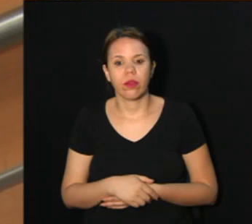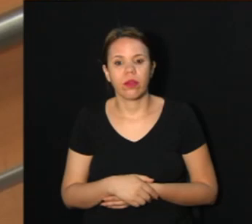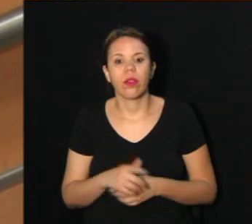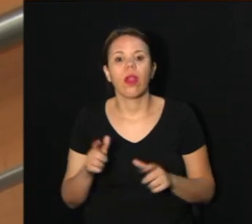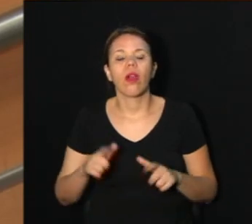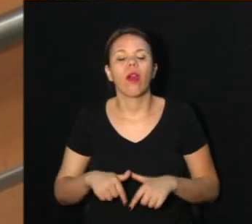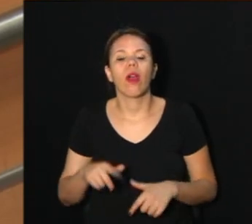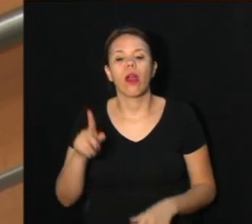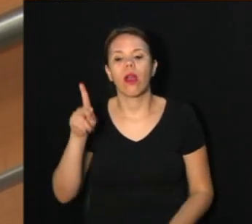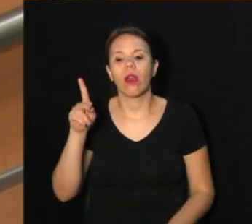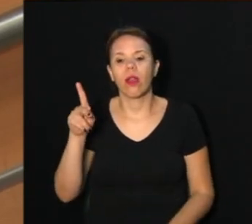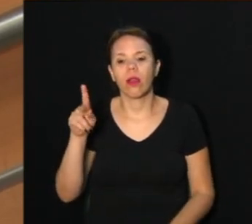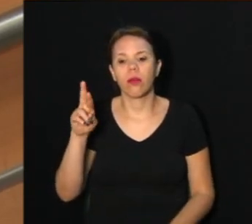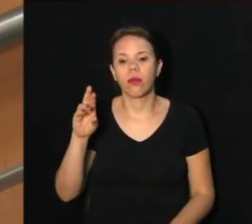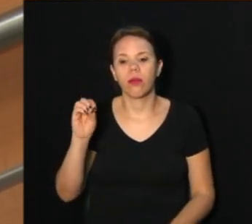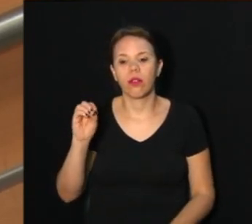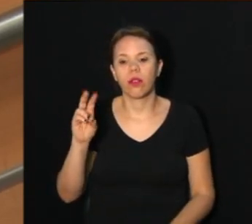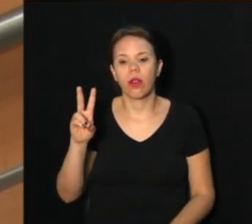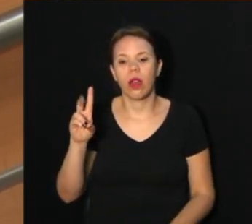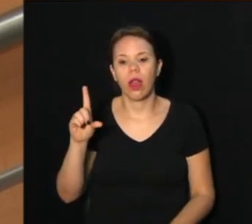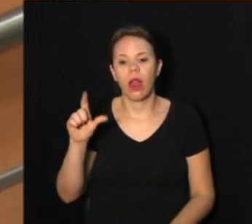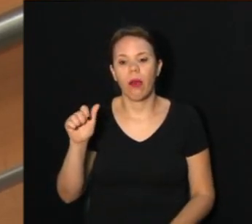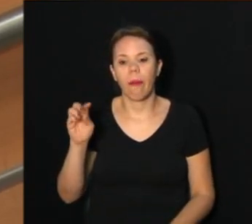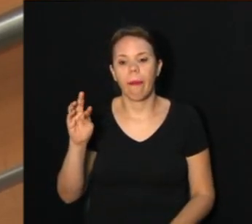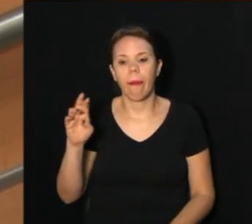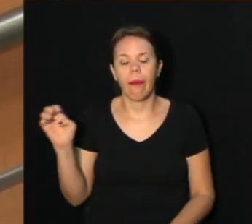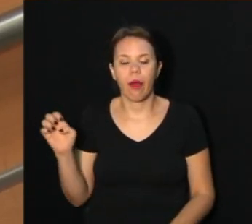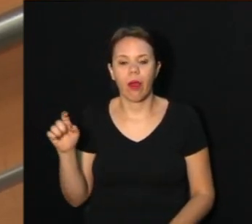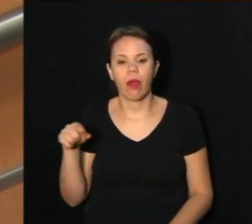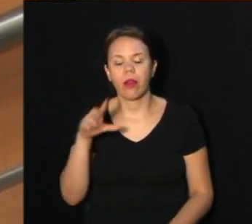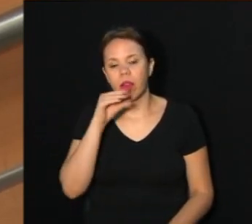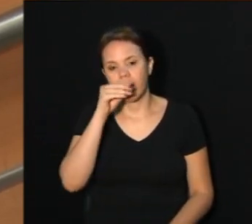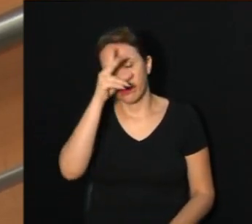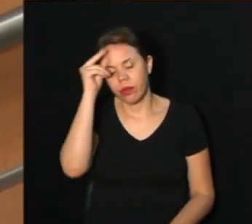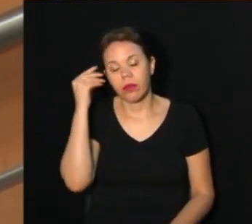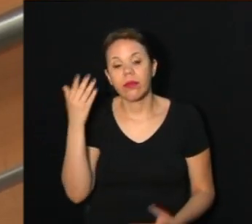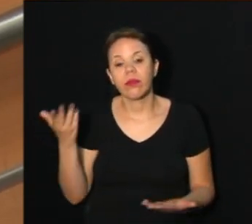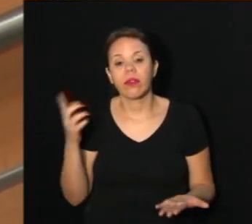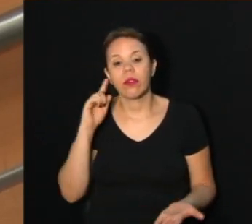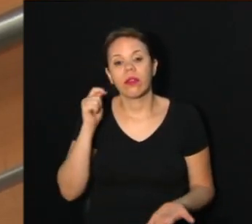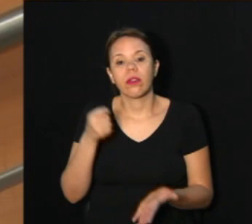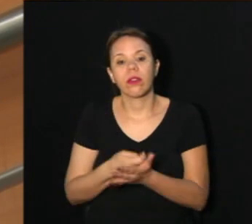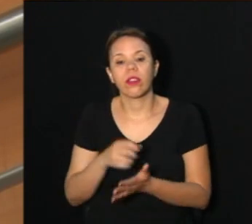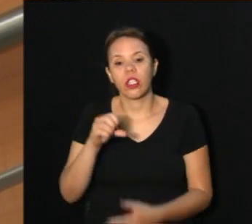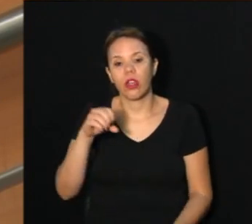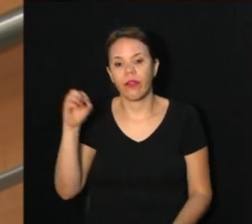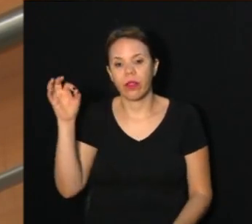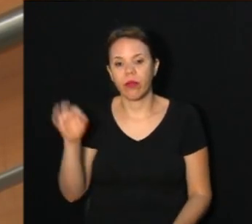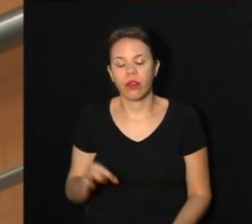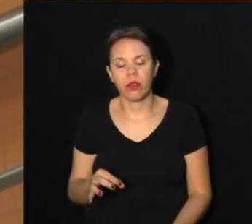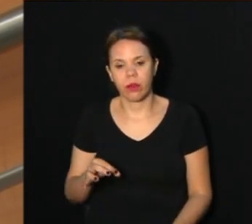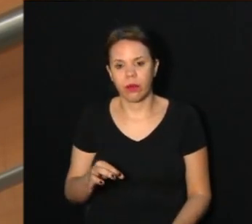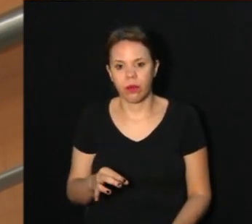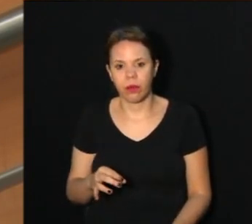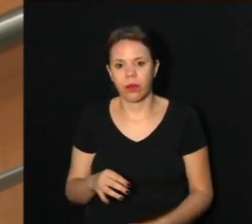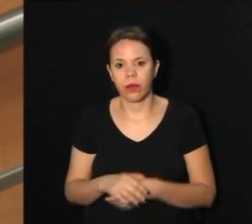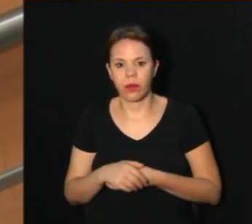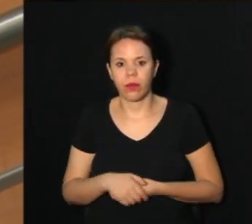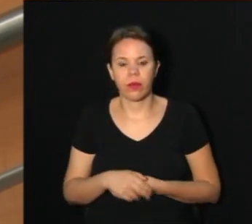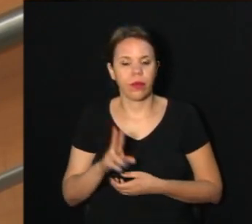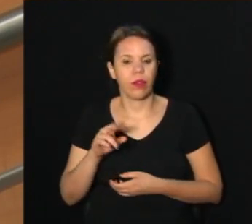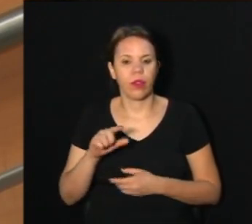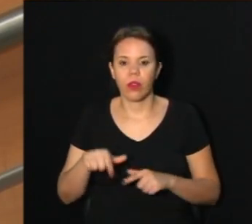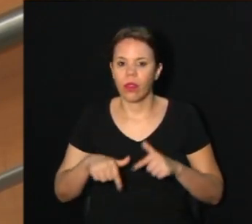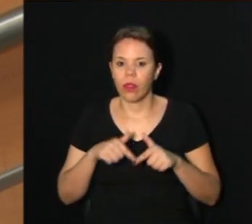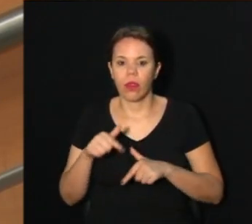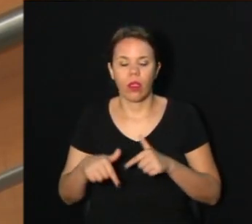prolabore faciente desses procuradores? Eu garanto que 90%, no mínimo, deles nunca atuaram